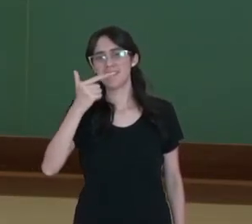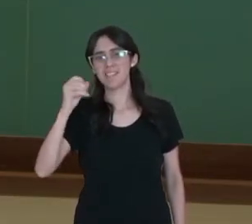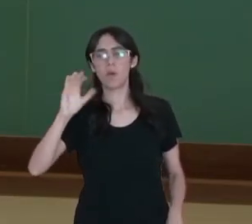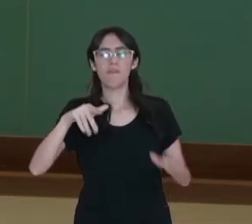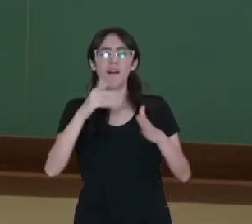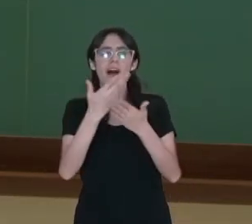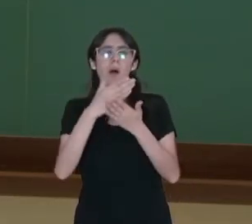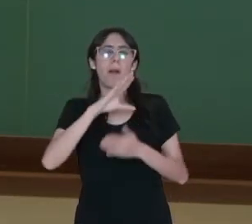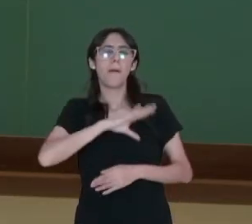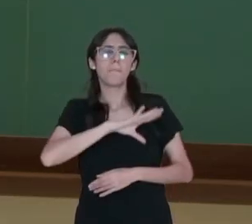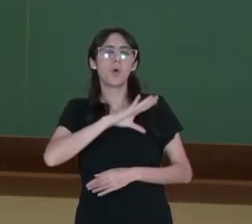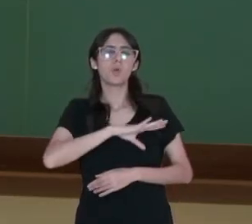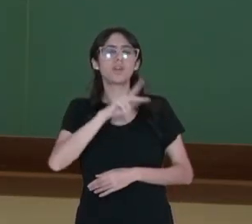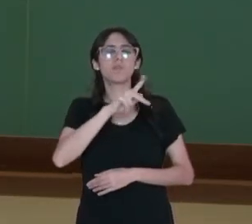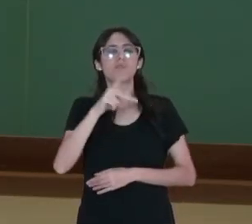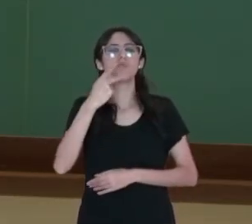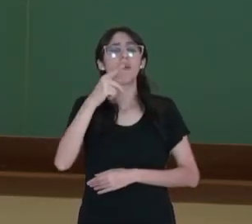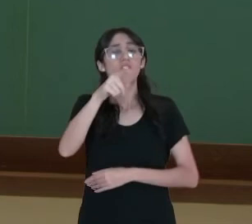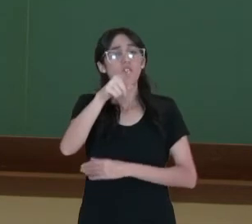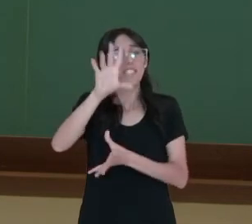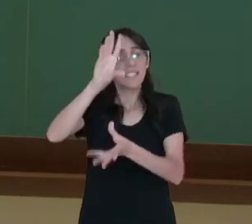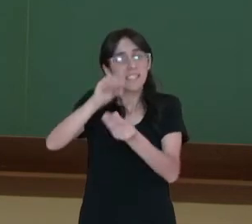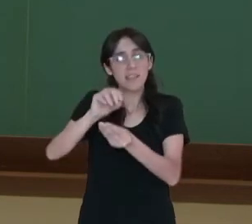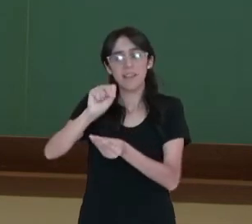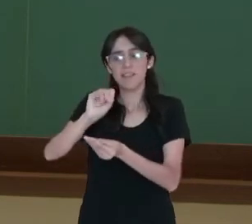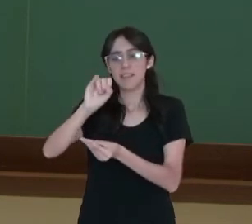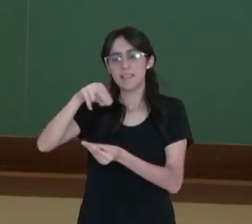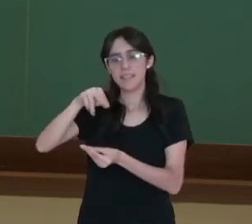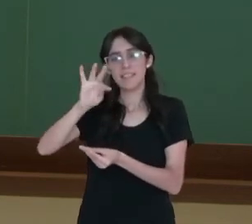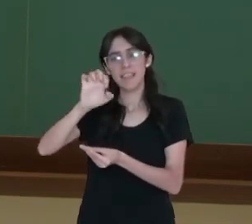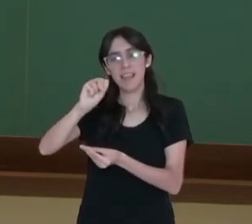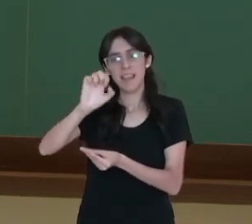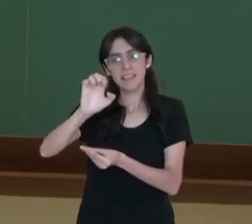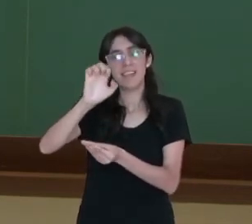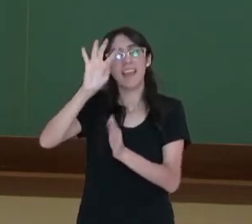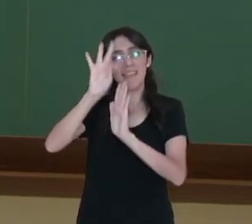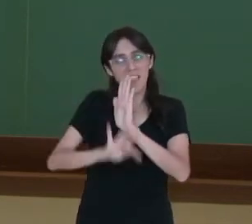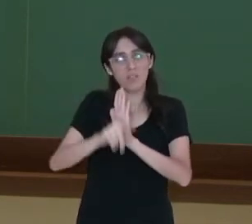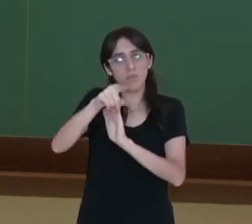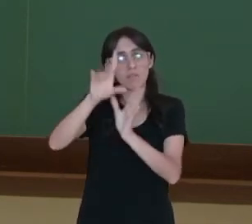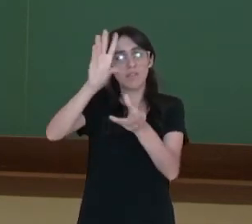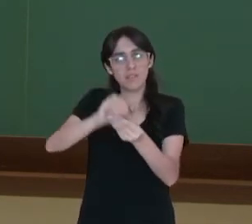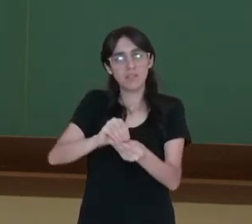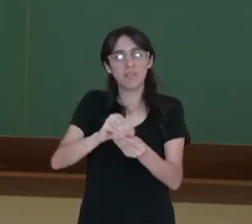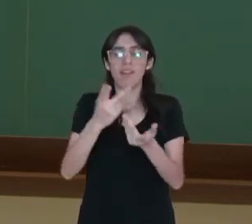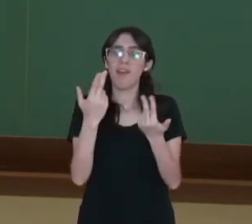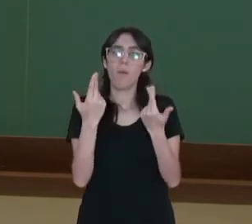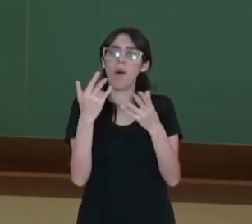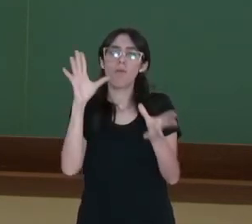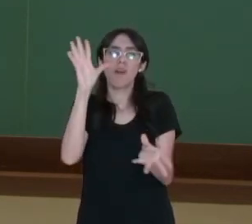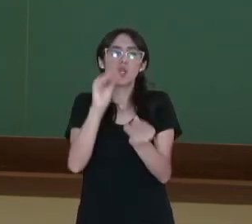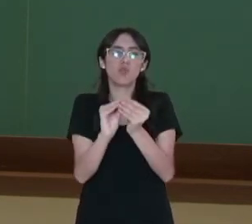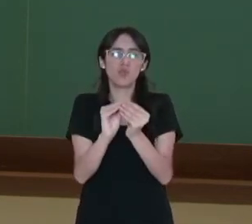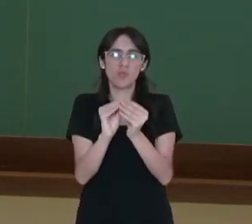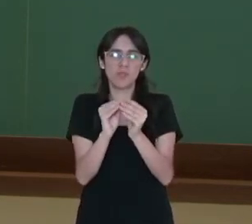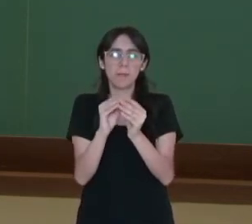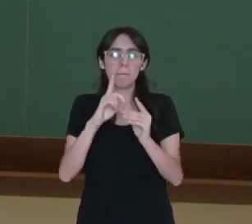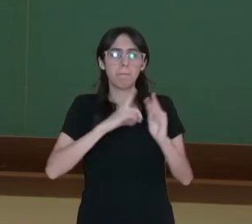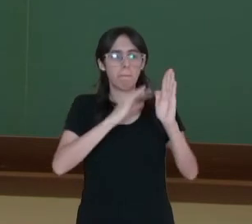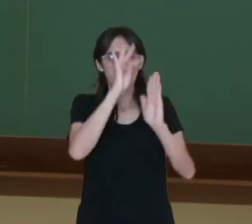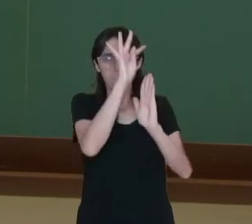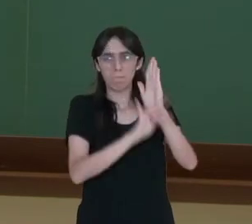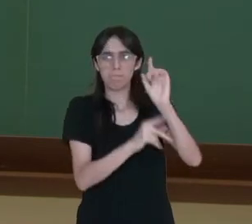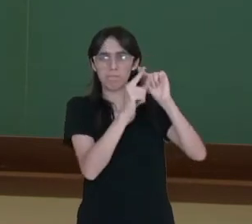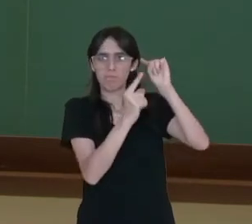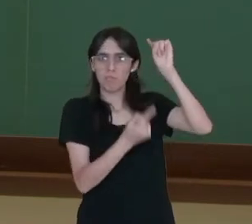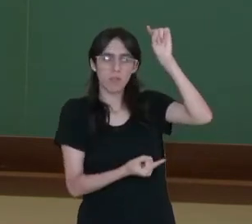vezes, o professor pede uma síntese do texto, que nada mais é, como a gente viu na explicação aqui, um resumo, Você pegar um texto bem grandão e